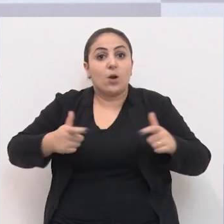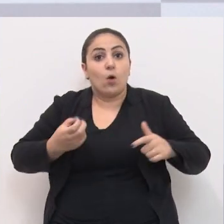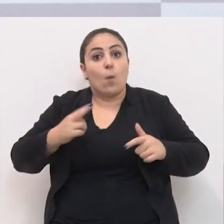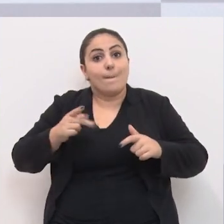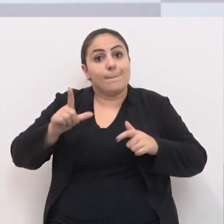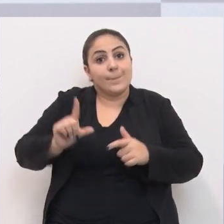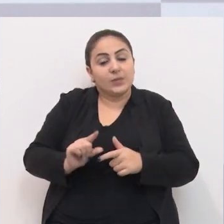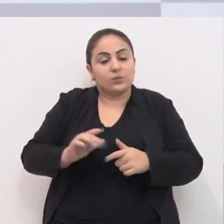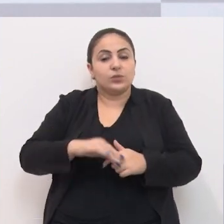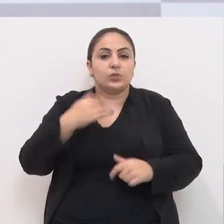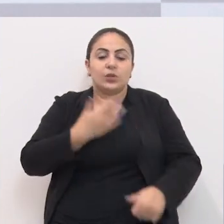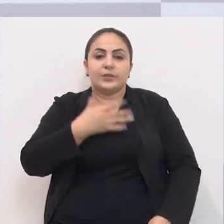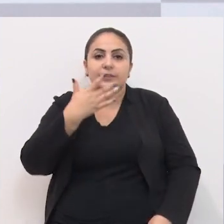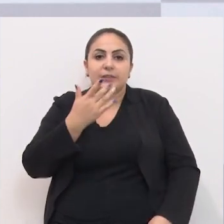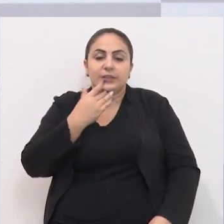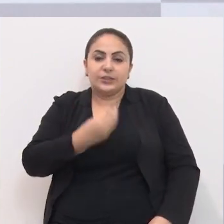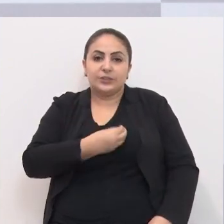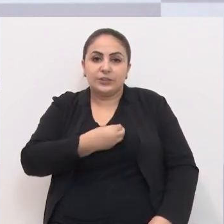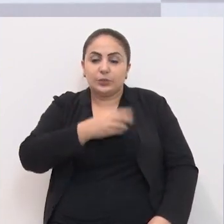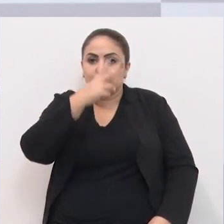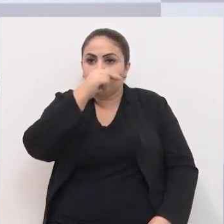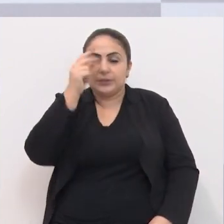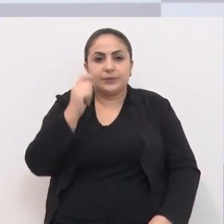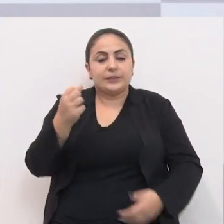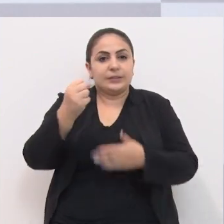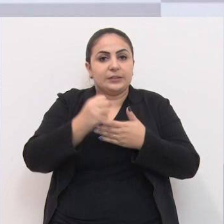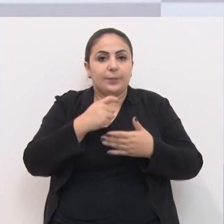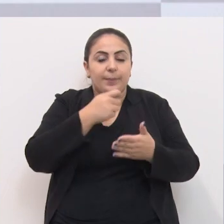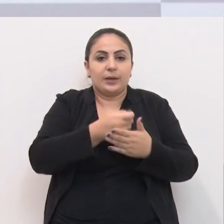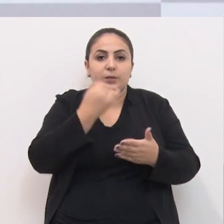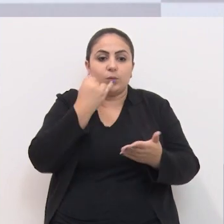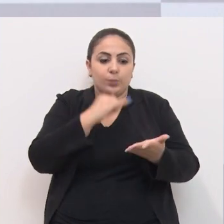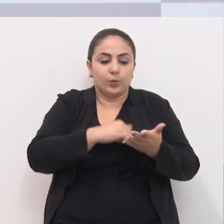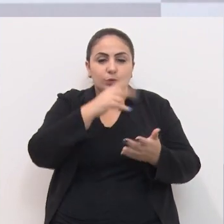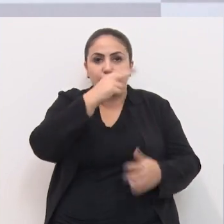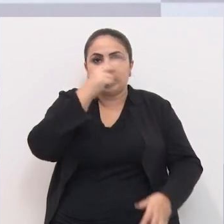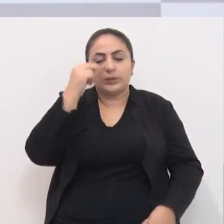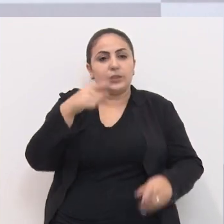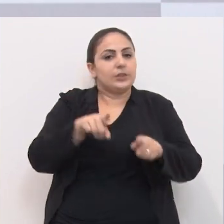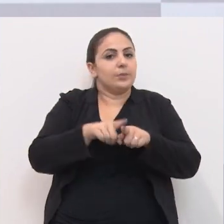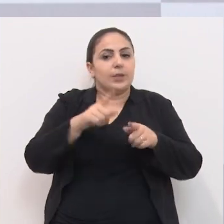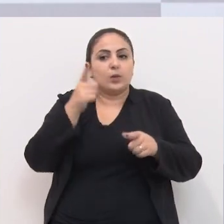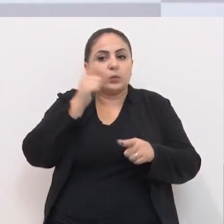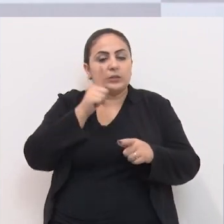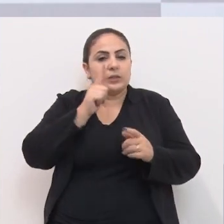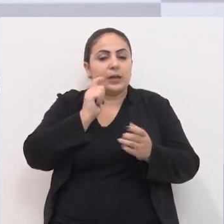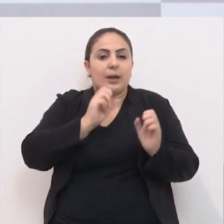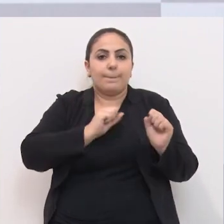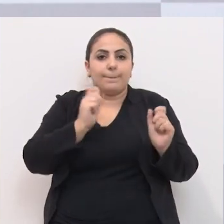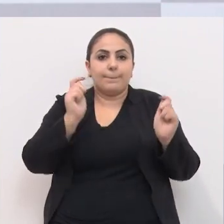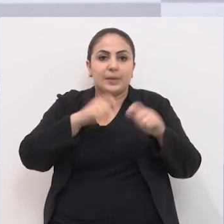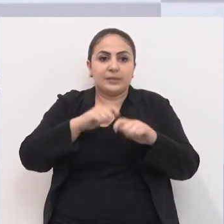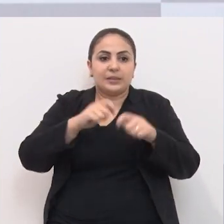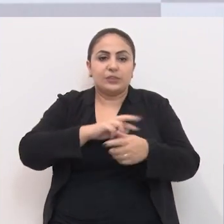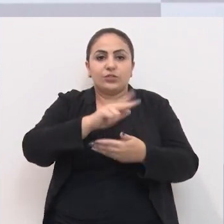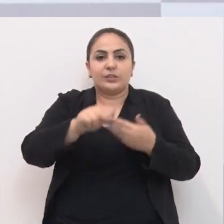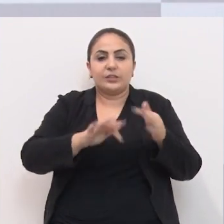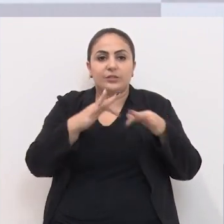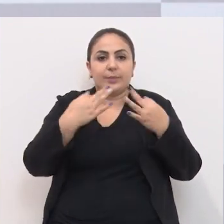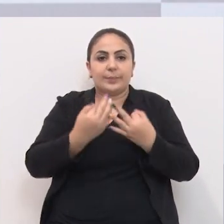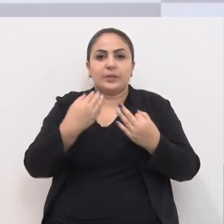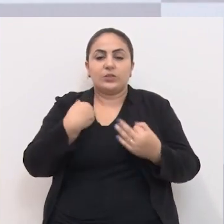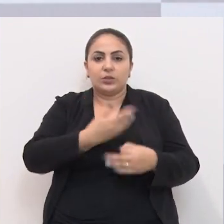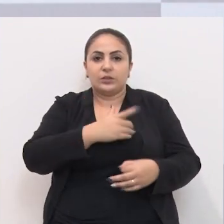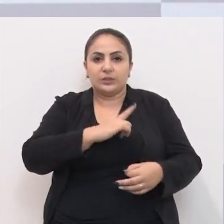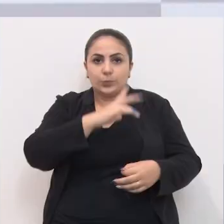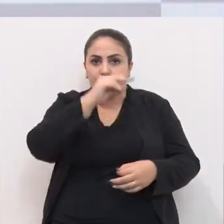lotes que acabam não tendo a dimensão correta, como diz a lei municipal e a lei federal, com o REURB. Claro que tem uma avaliação de um